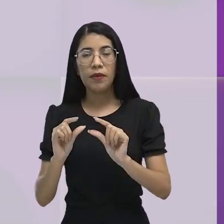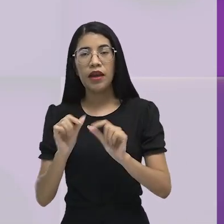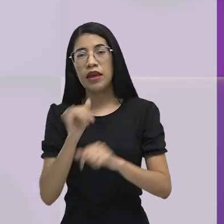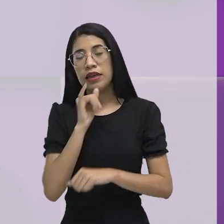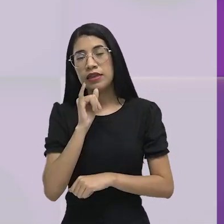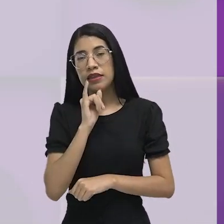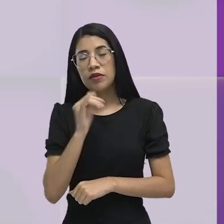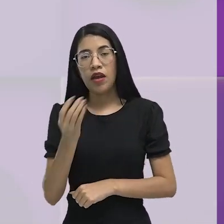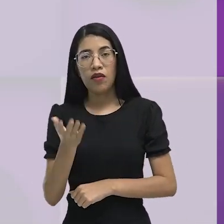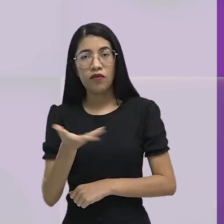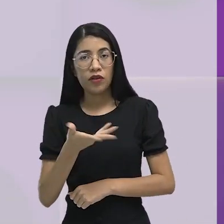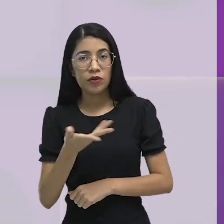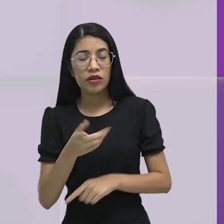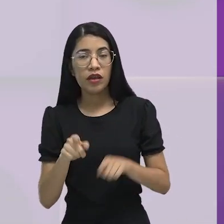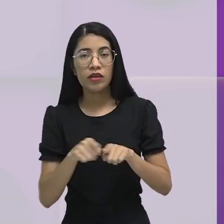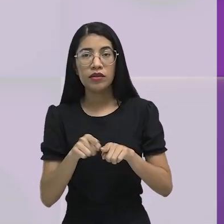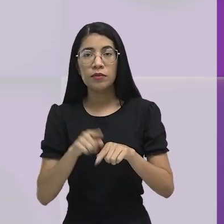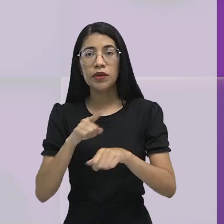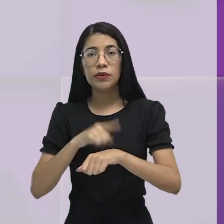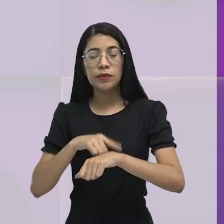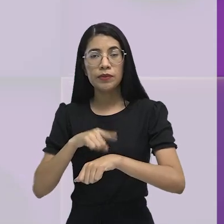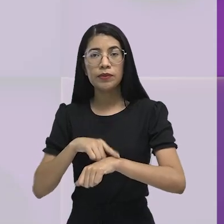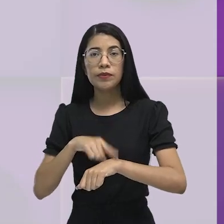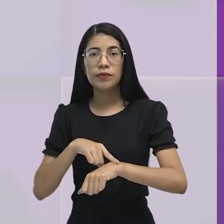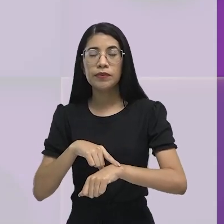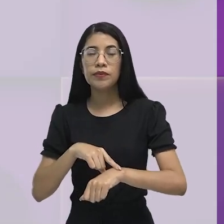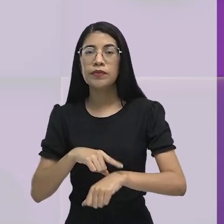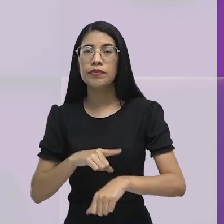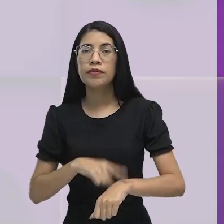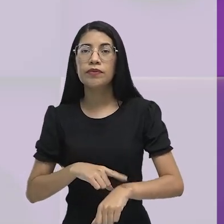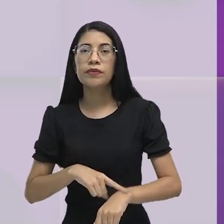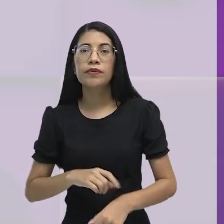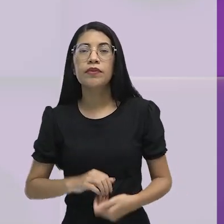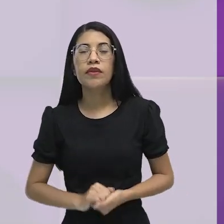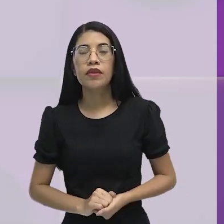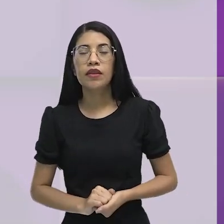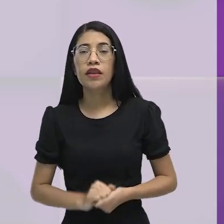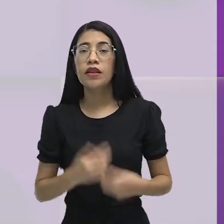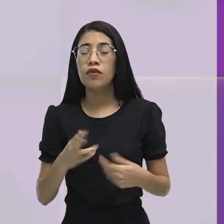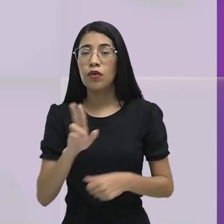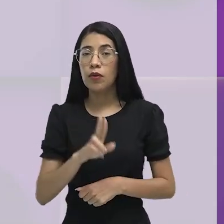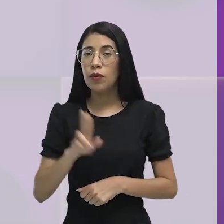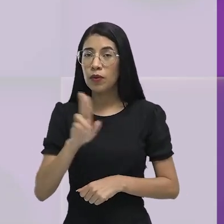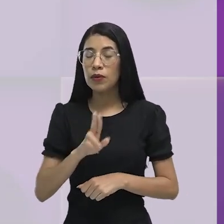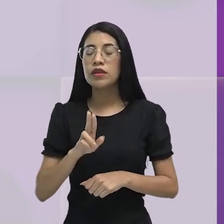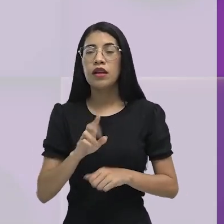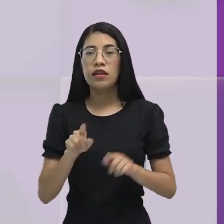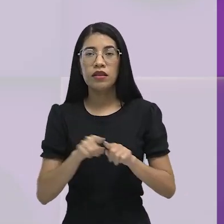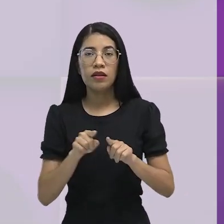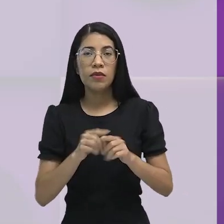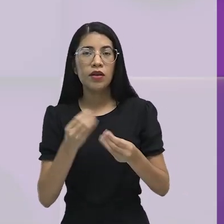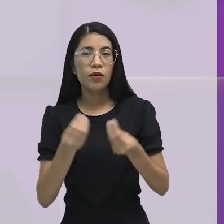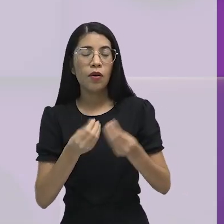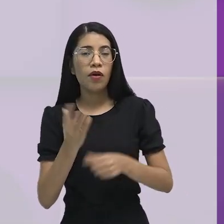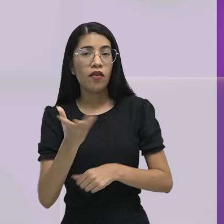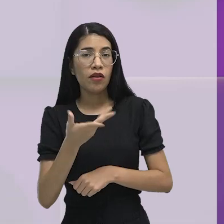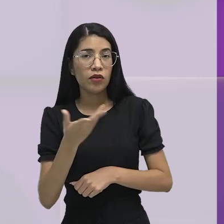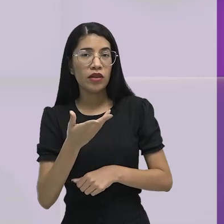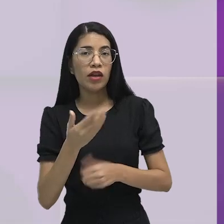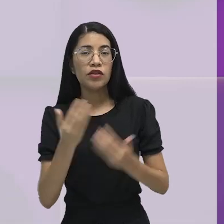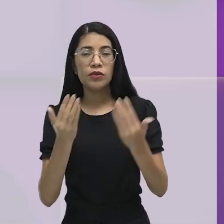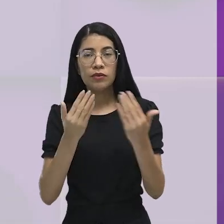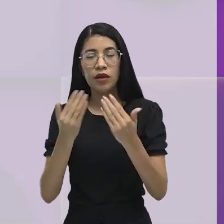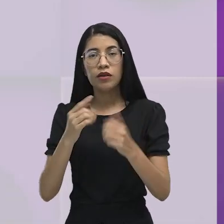exemplo, velocidade e tempo. Então eu vou utilizar essas relações de velocidade em função do tempo, por